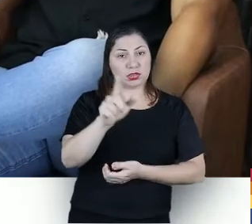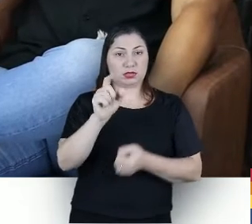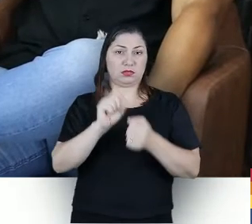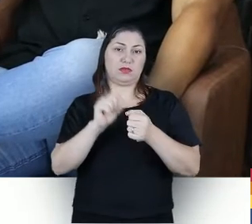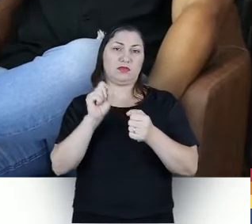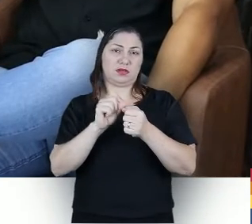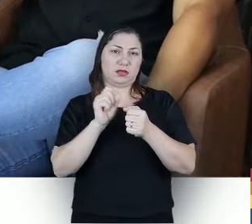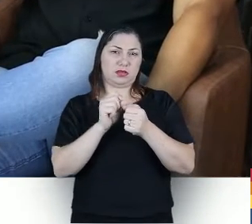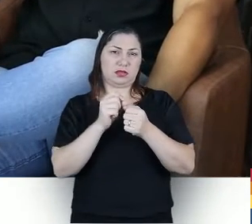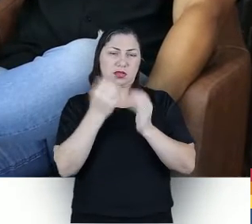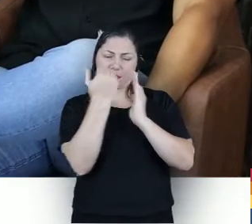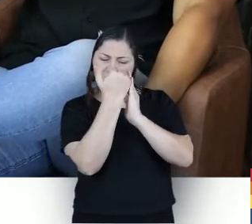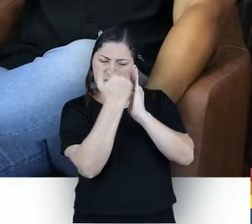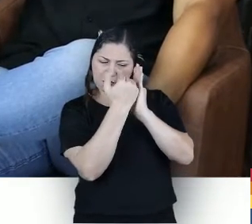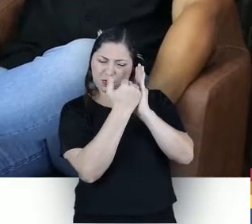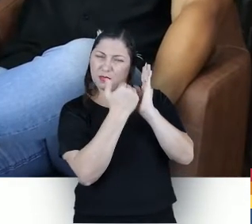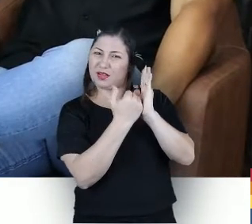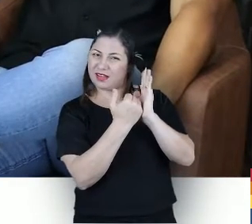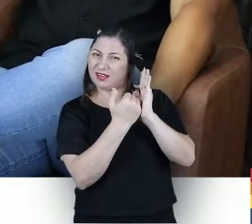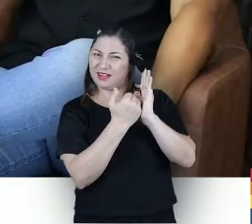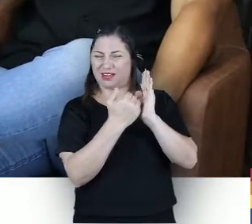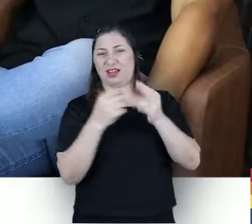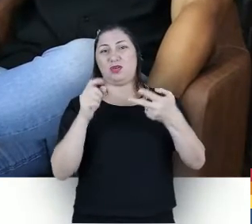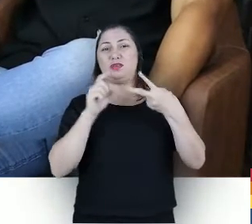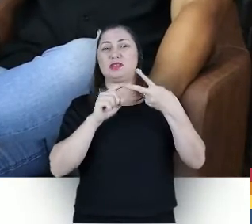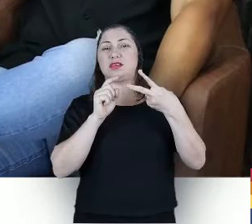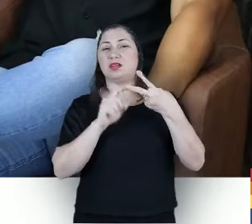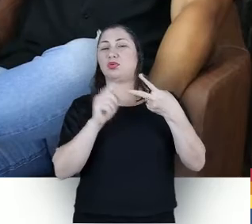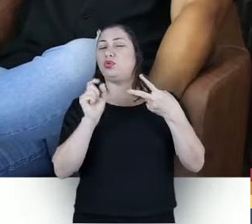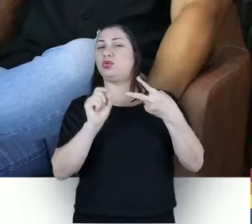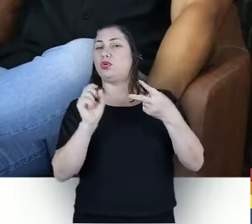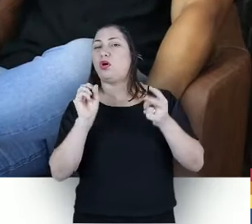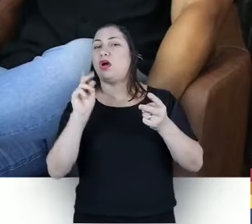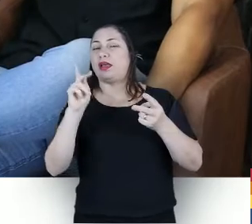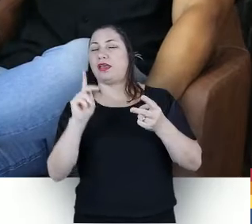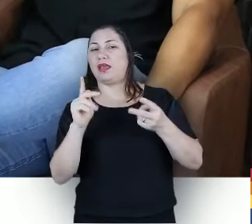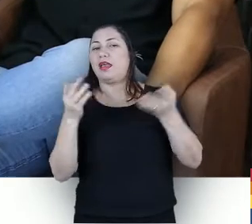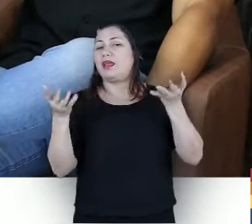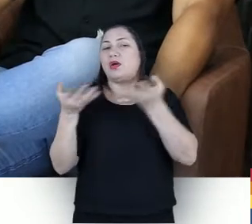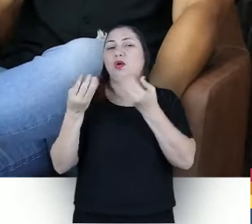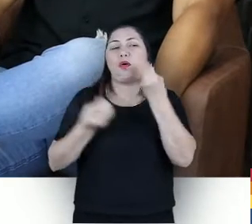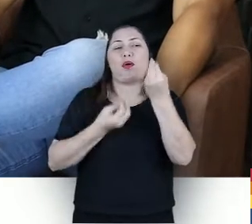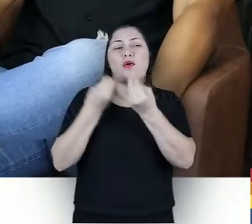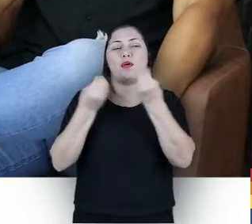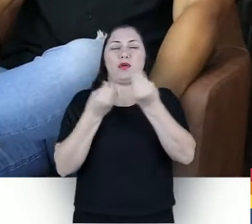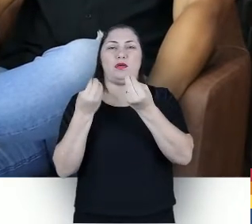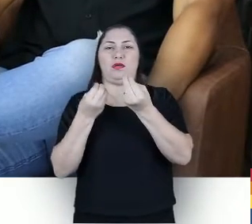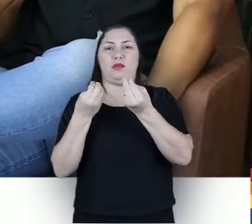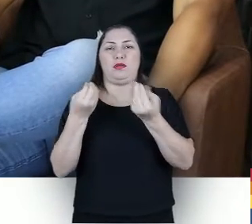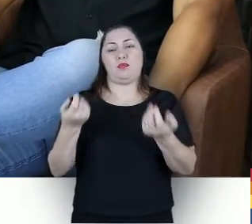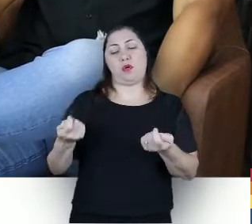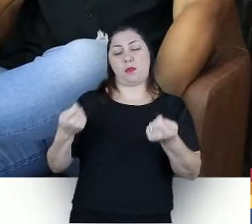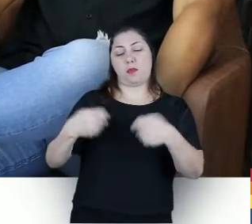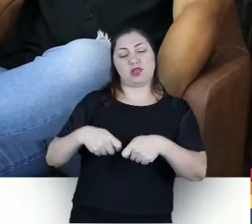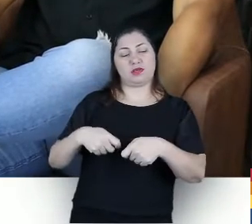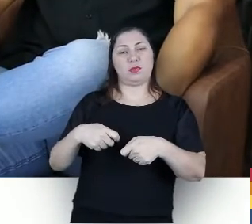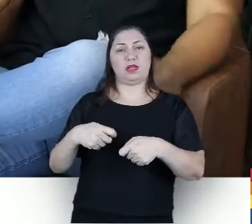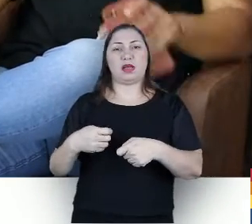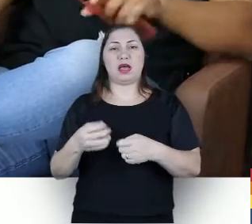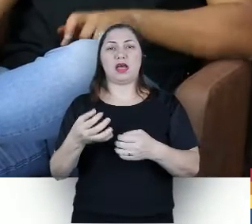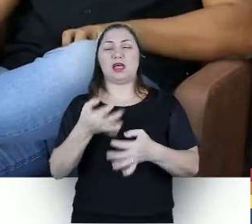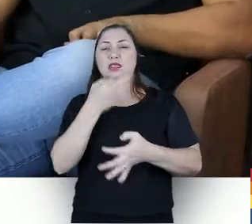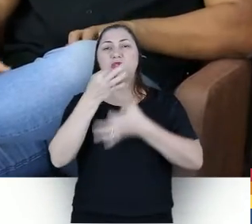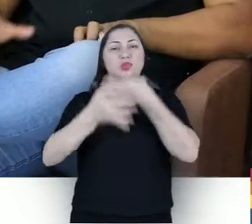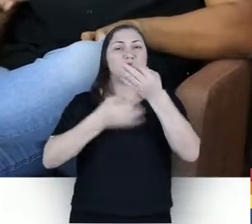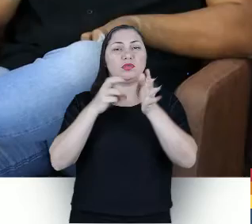conhecimento. Depois, identifico a habilidade também que tem uma relação mais direta com o meu objeto de conhecimento. E aí, quando eu